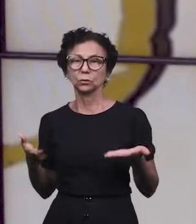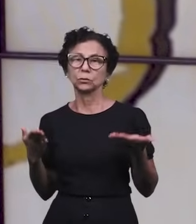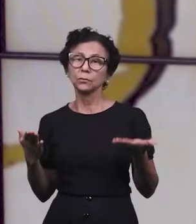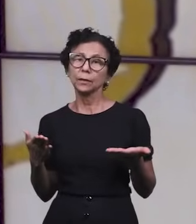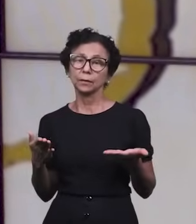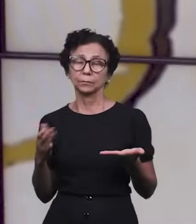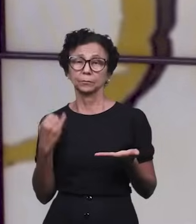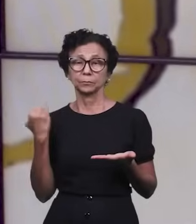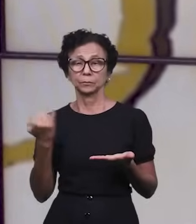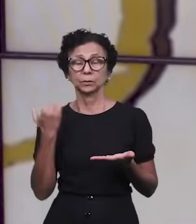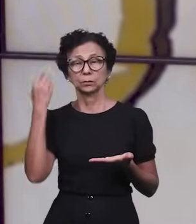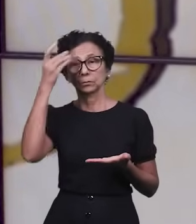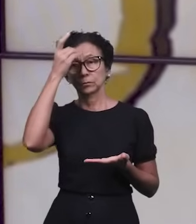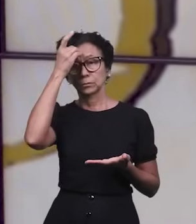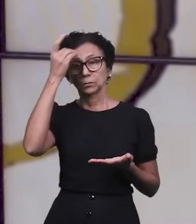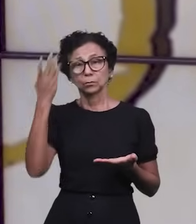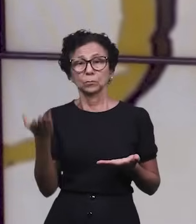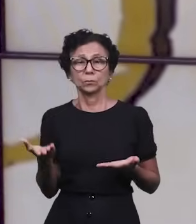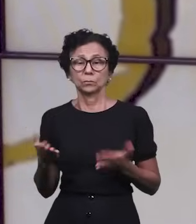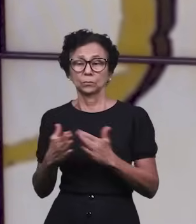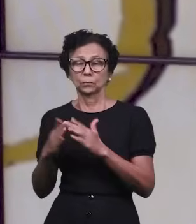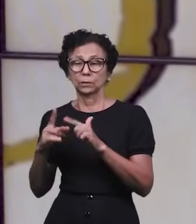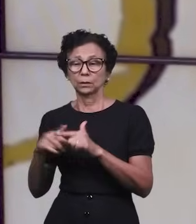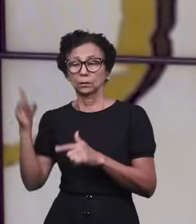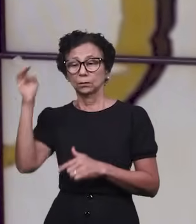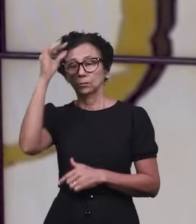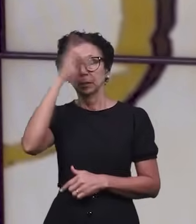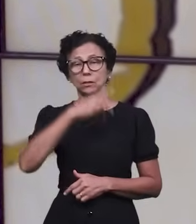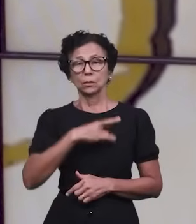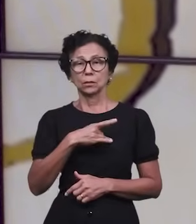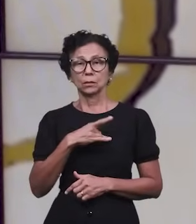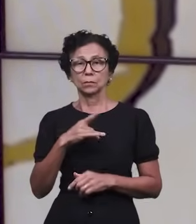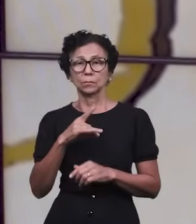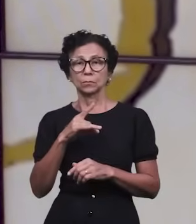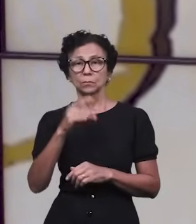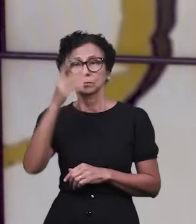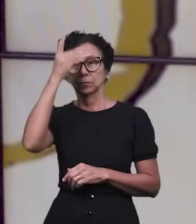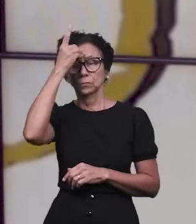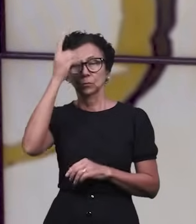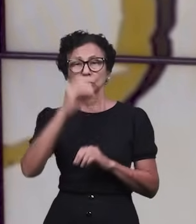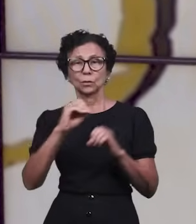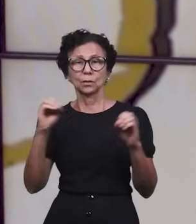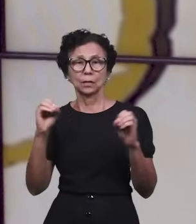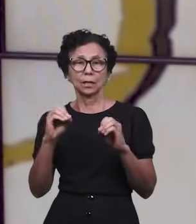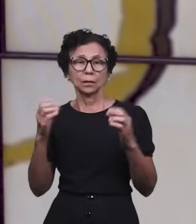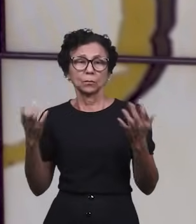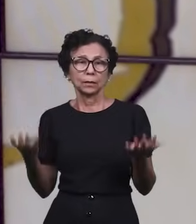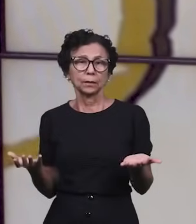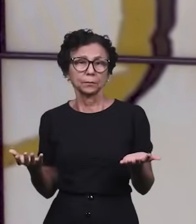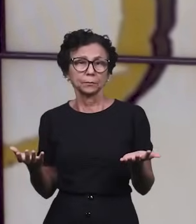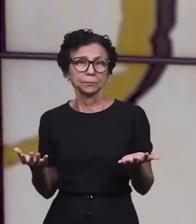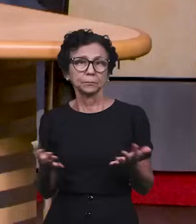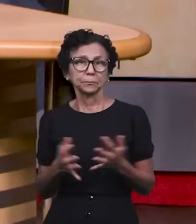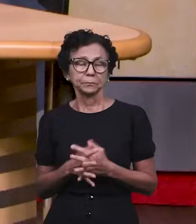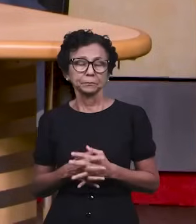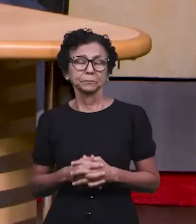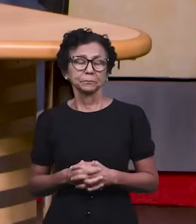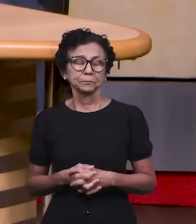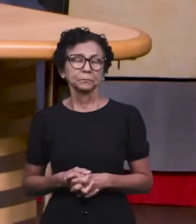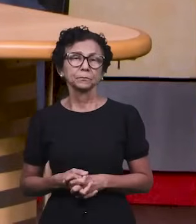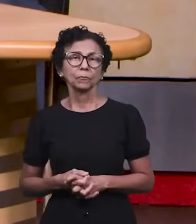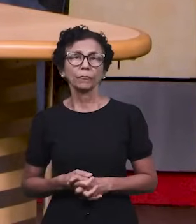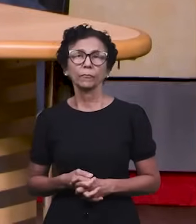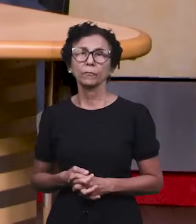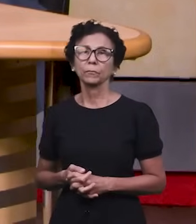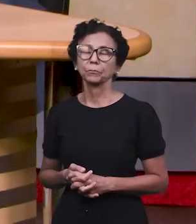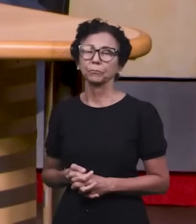dons espirituais, que é essencial. Porque uma igreja batizada com o Espírito Santo que não tem dons, algo está faltando. Exato, mas